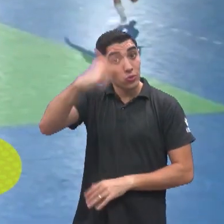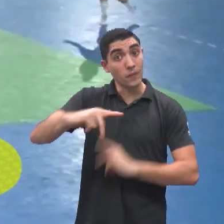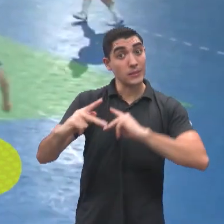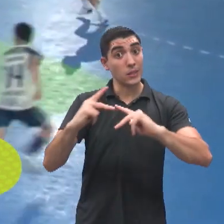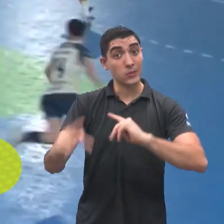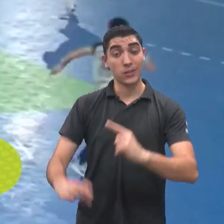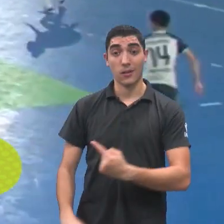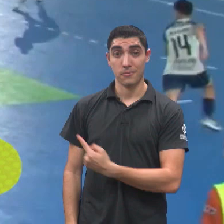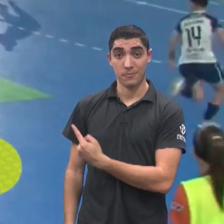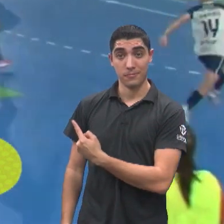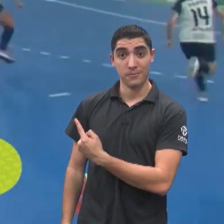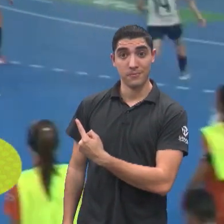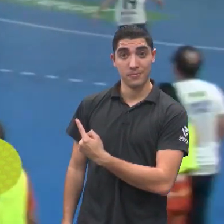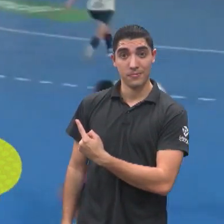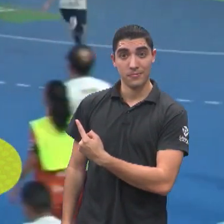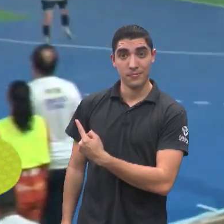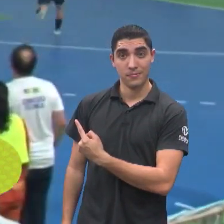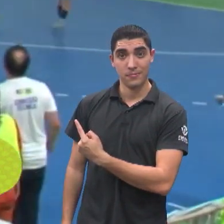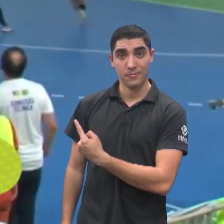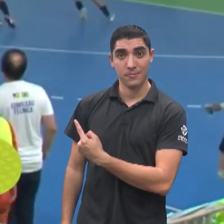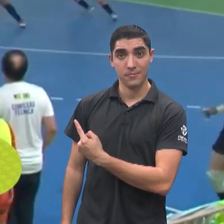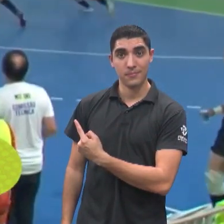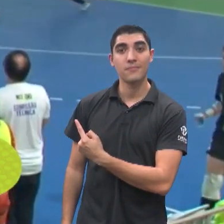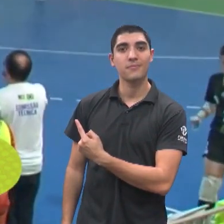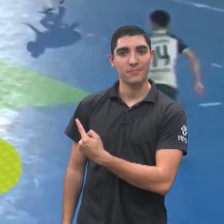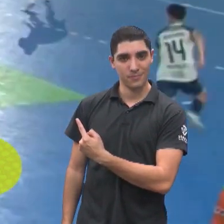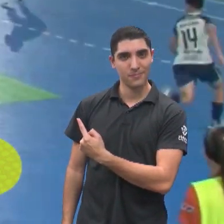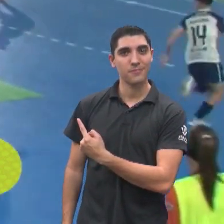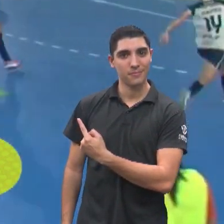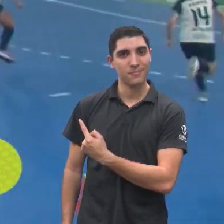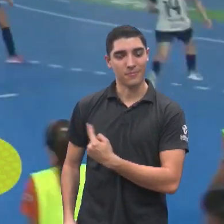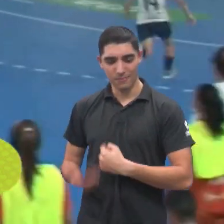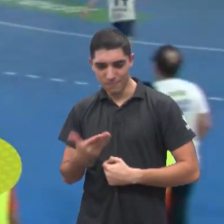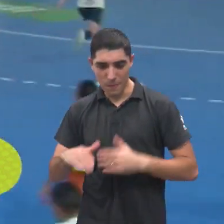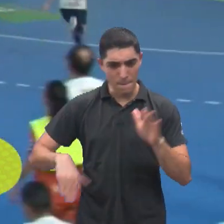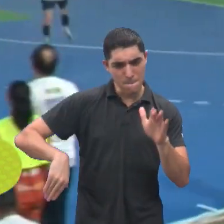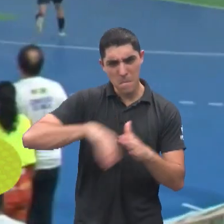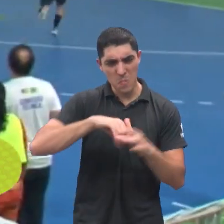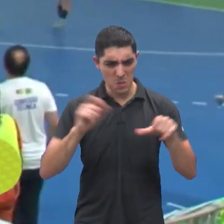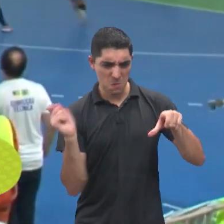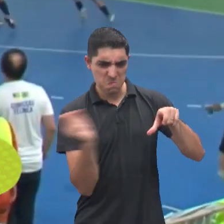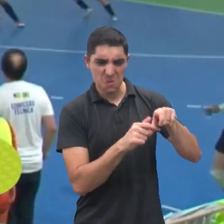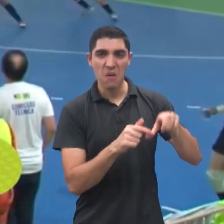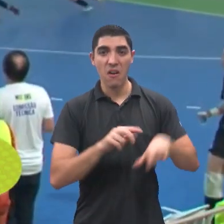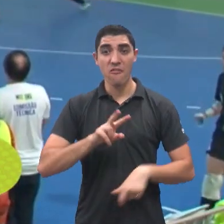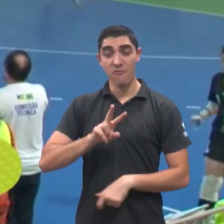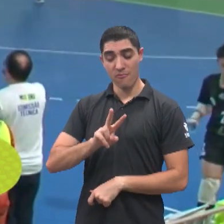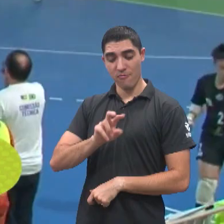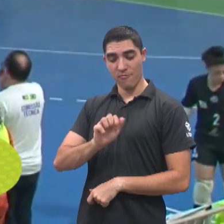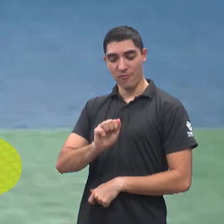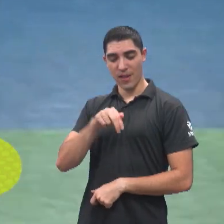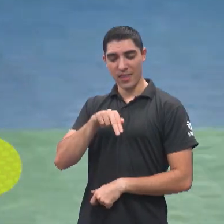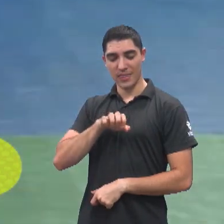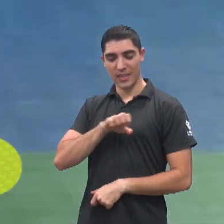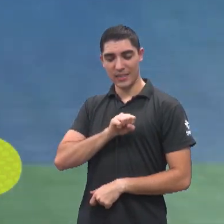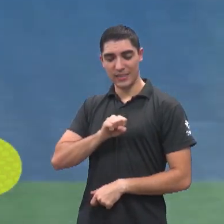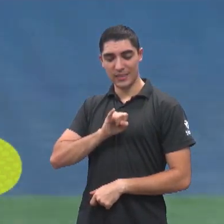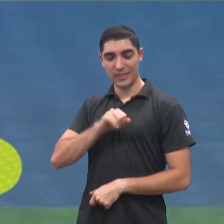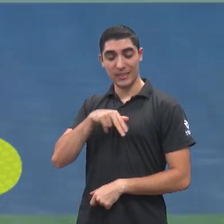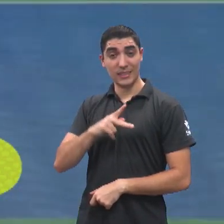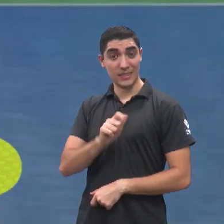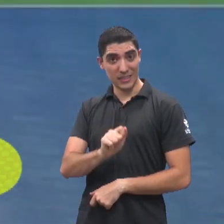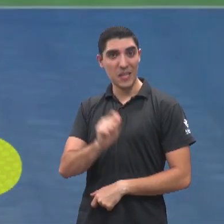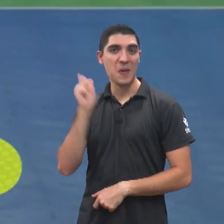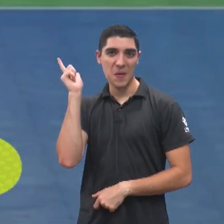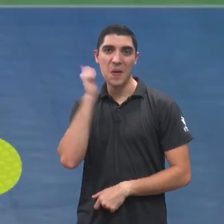ó, pelo meio. A Lígia roubou, tocou e a Vanessinha, o golaço da Vanessinha também, na recuperação da Lígia, a sergipana Lígia, que você